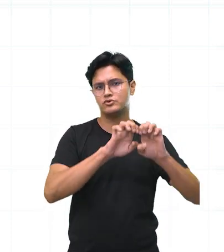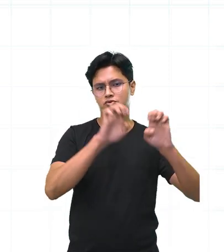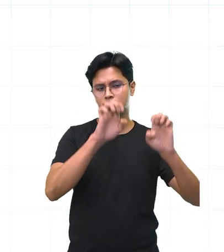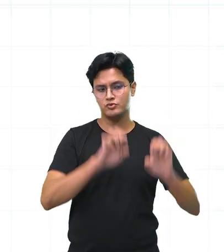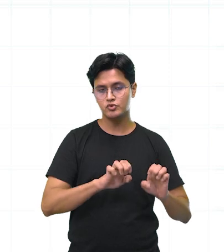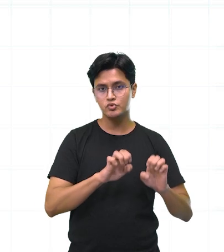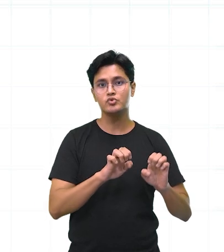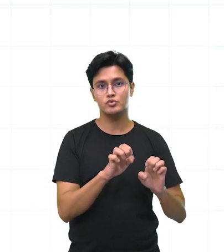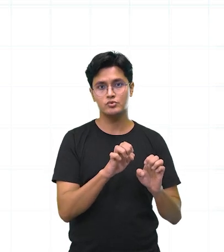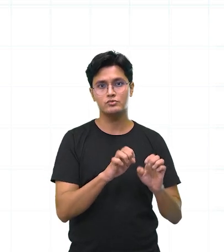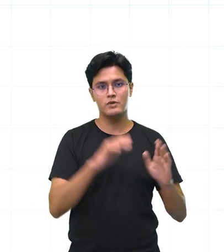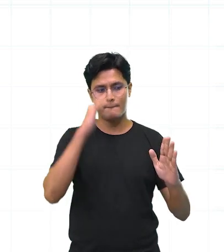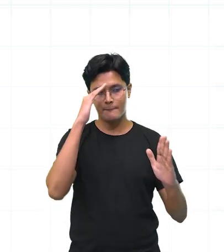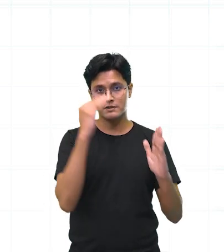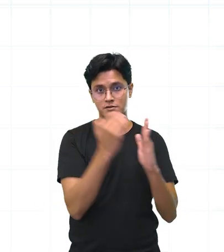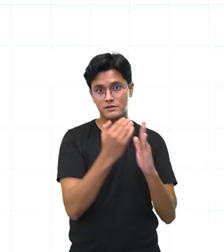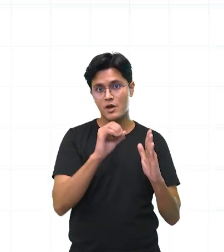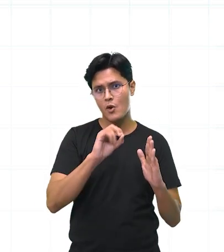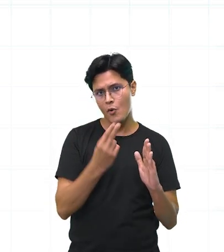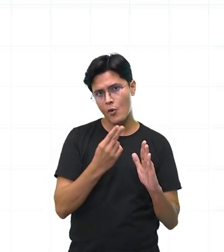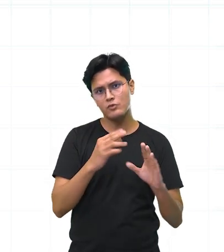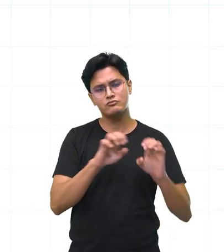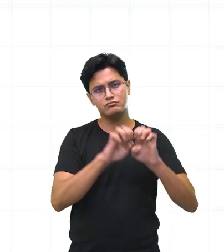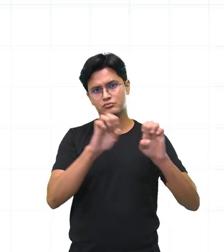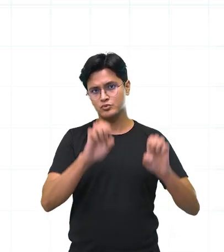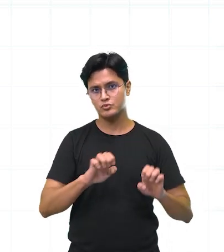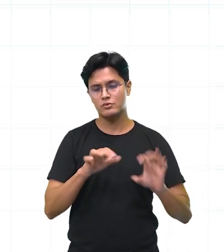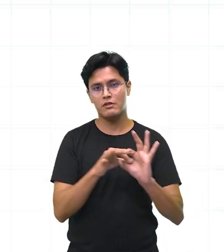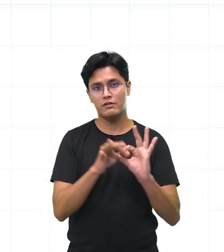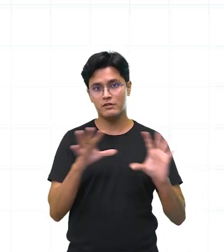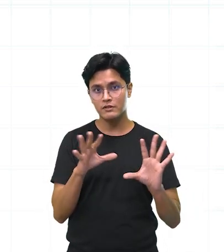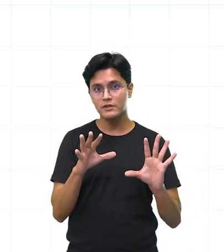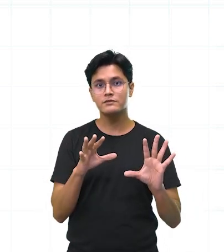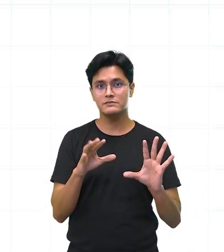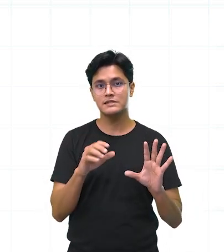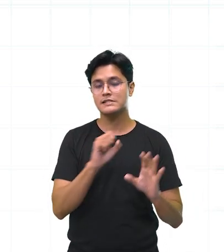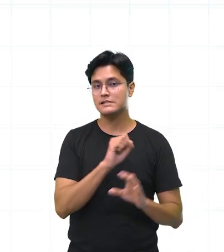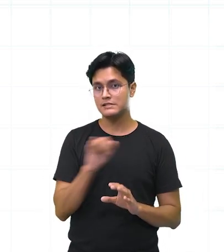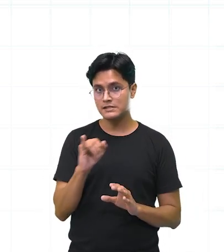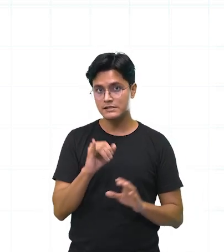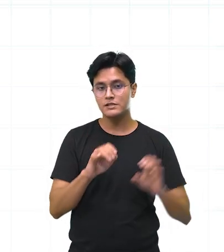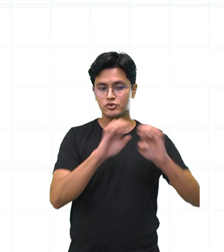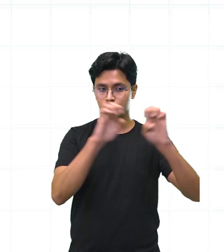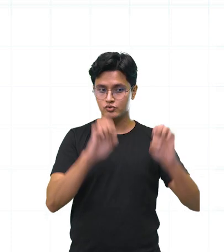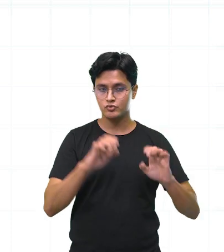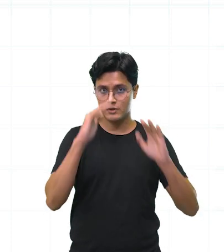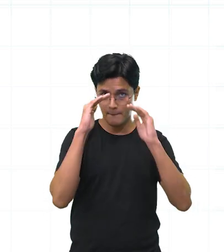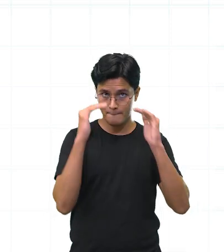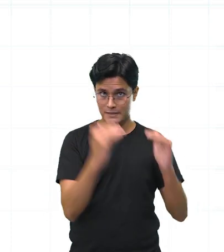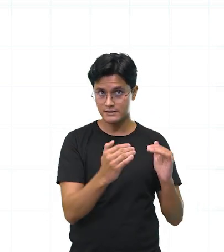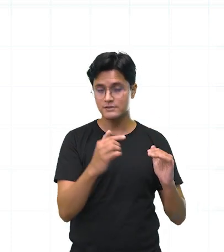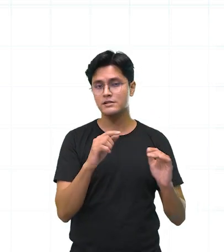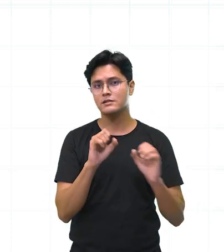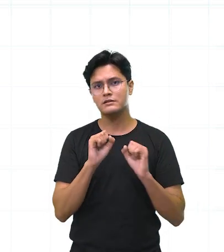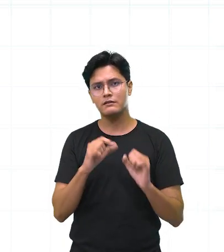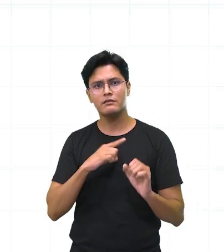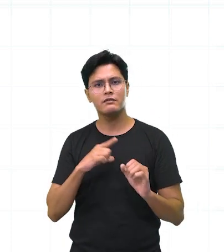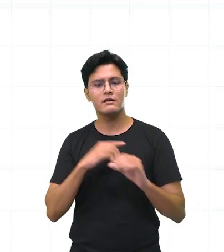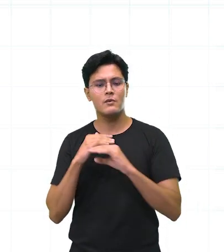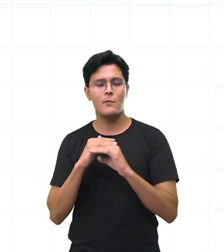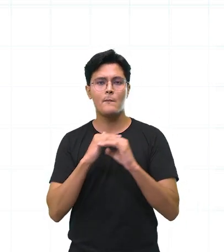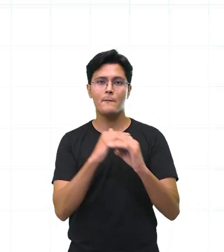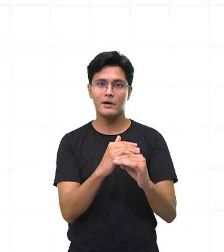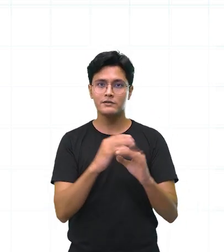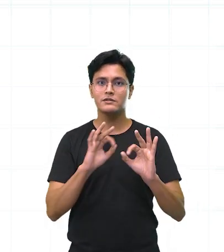que a forma fixa, certo? Vai seguir padrão, vai ter a questão da métrica. Quantas sílabas poéticas?